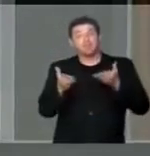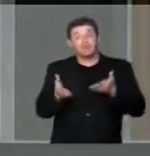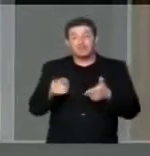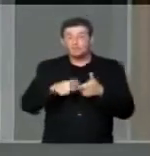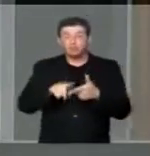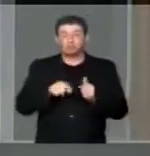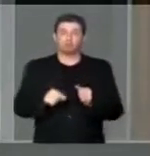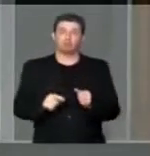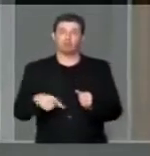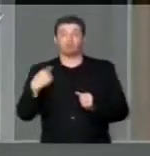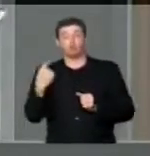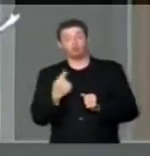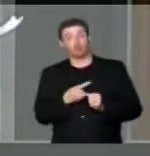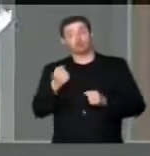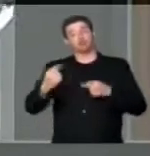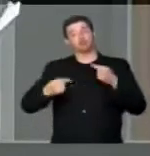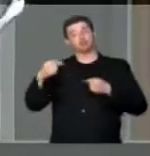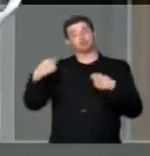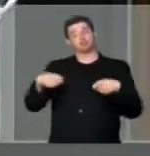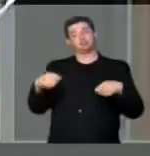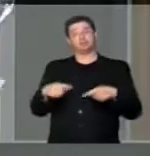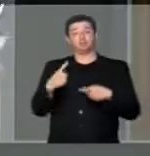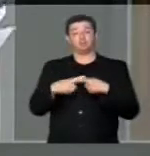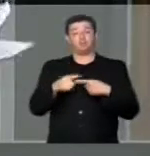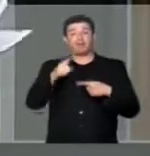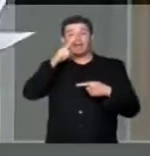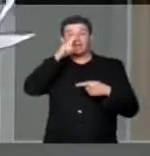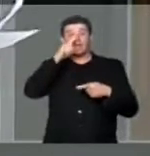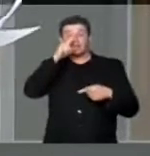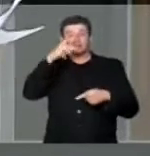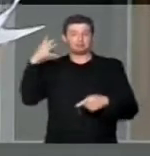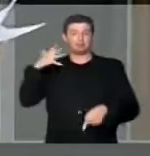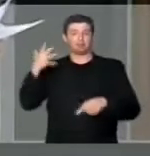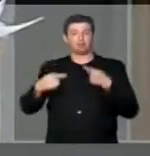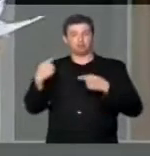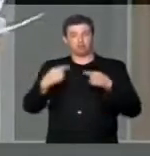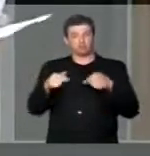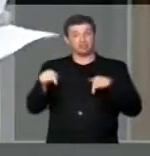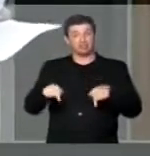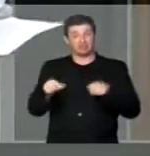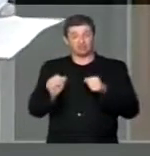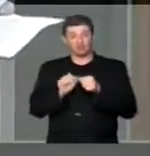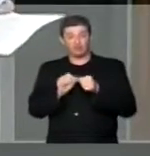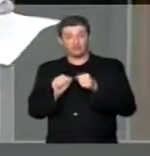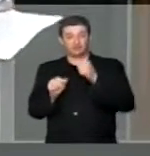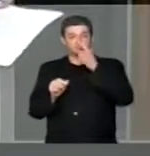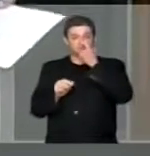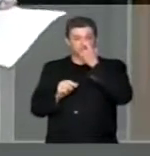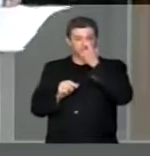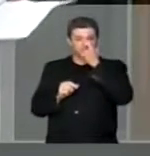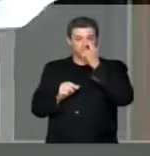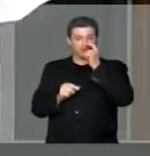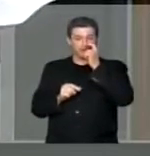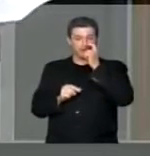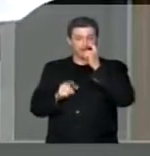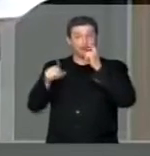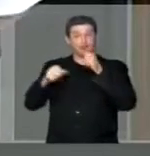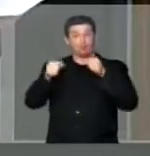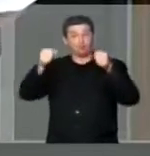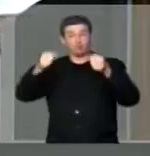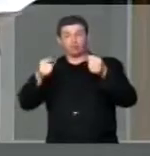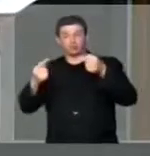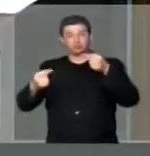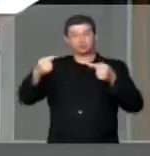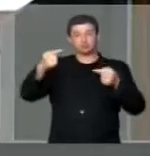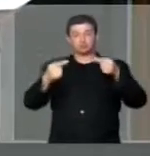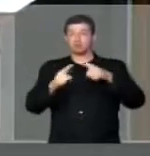questão que nós temos que discutir, porque a crise política criada aqui, senhor presidente, é uma disputa de poder sem